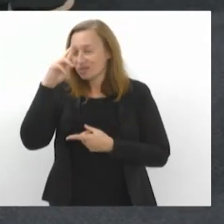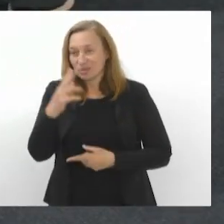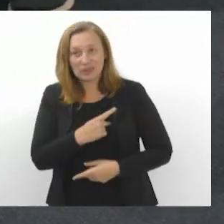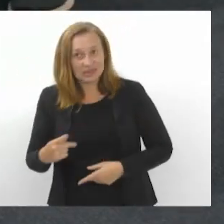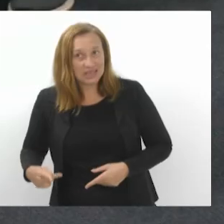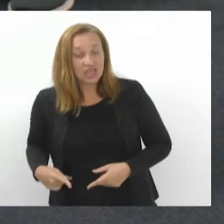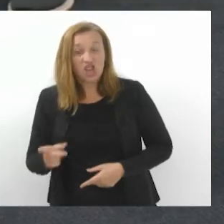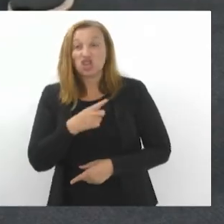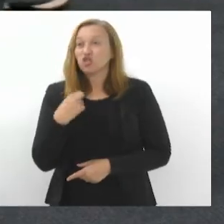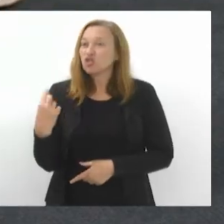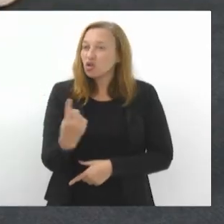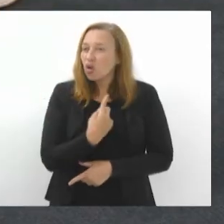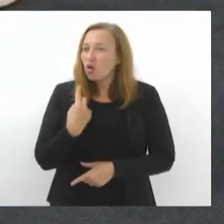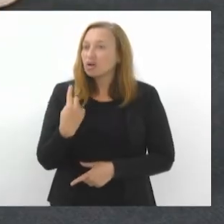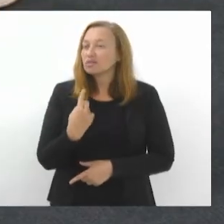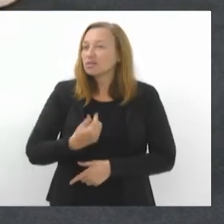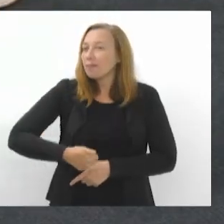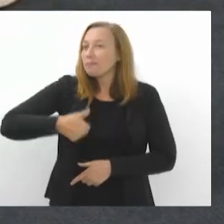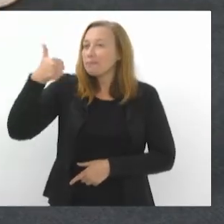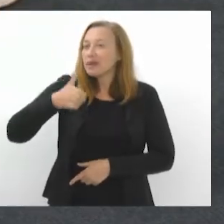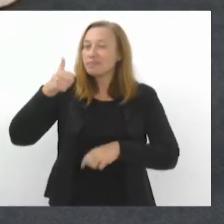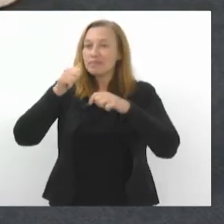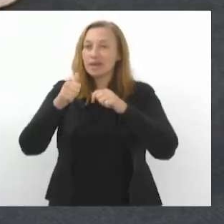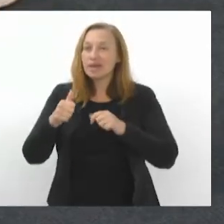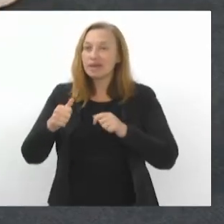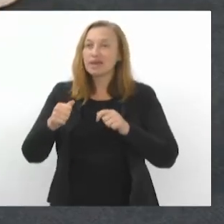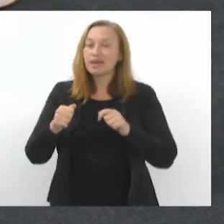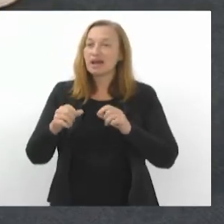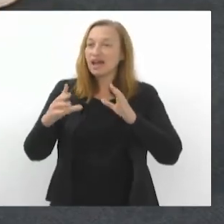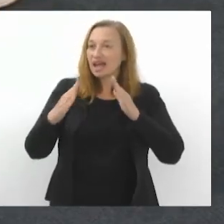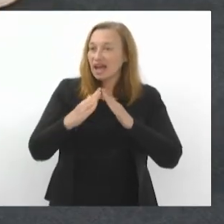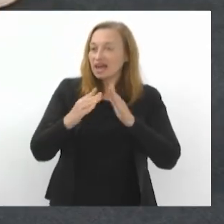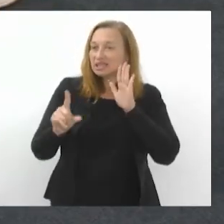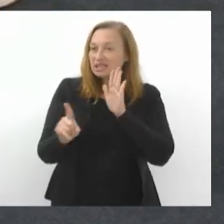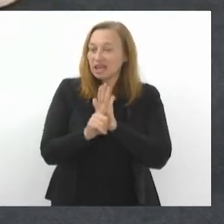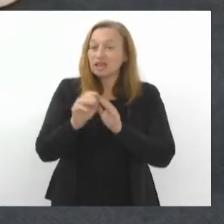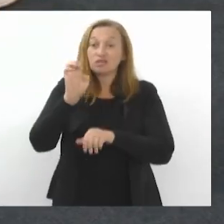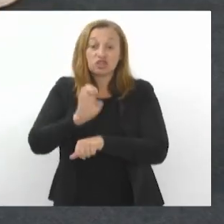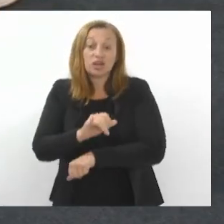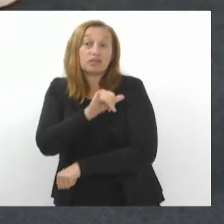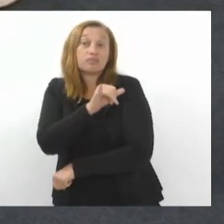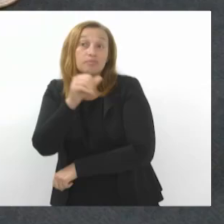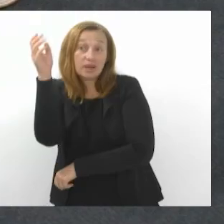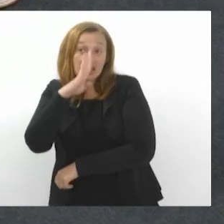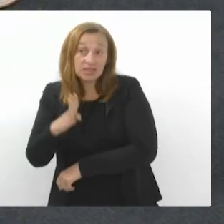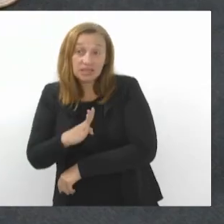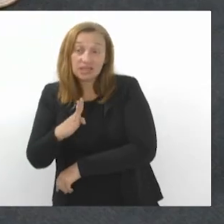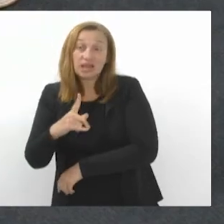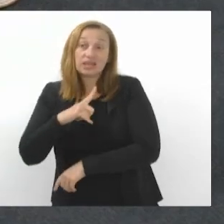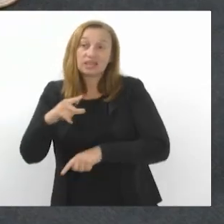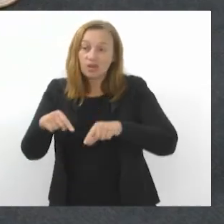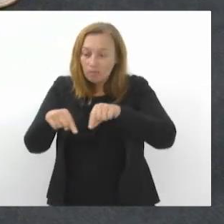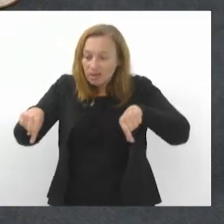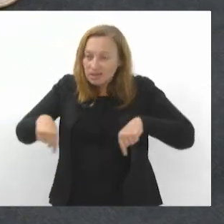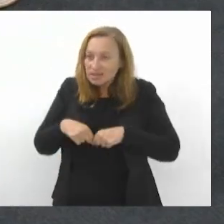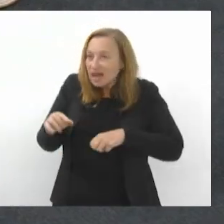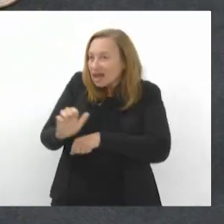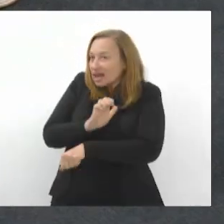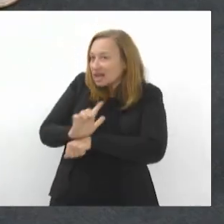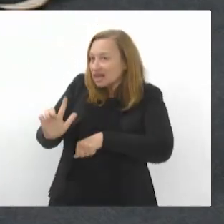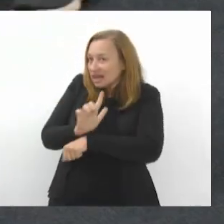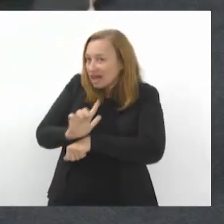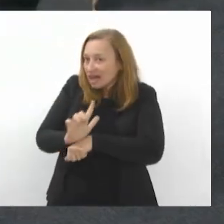presidente, nós somos a primeira Assembleia Legislativa do Estado brasileiro a ter uma sala lilás de